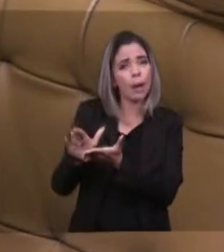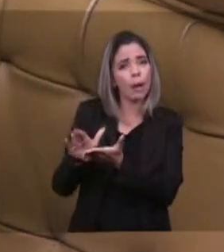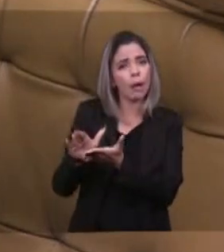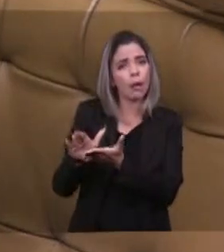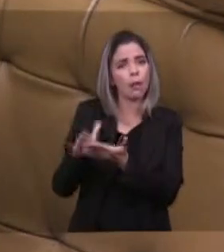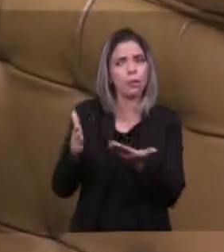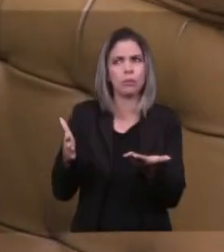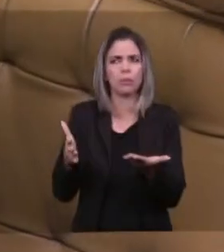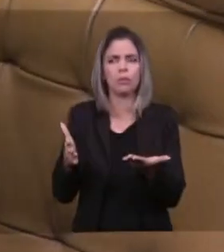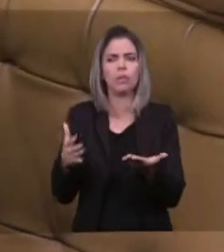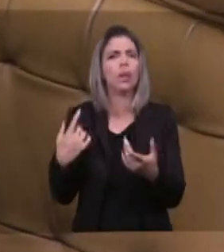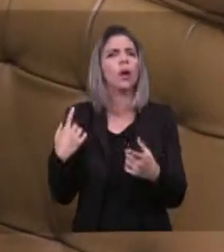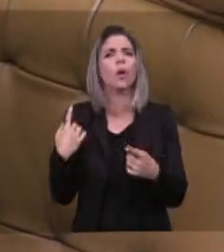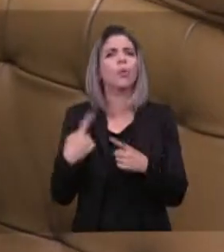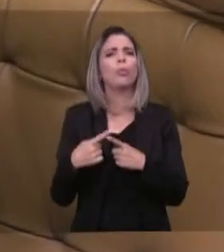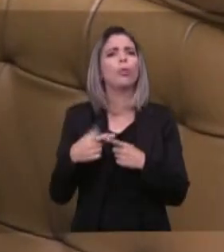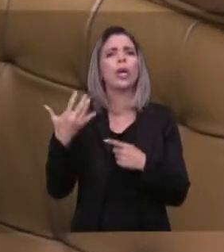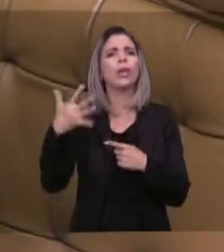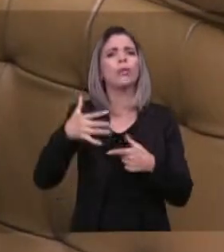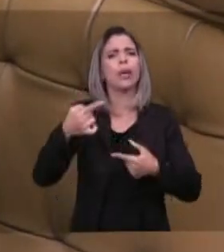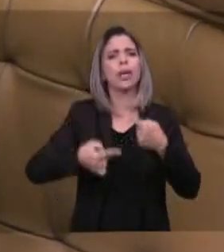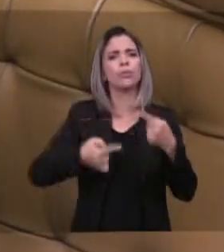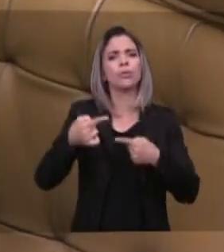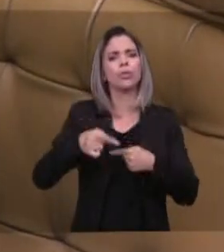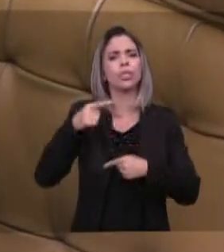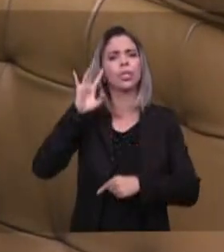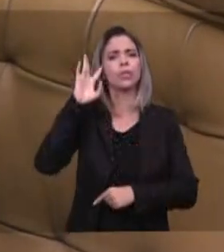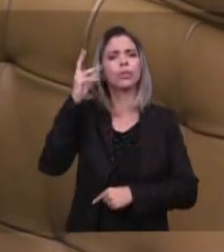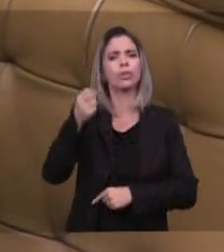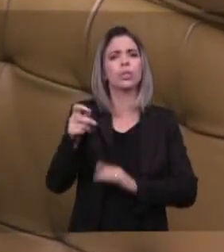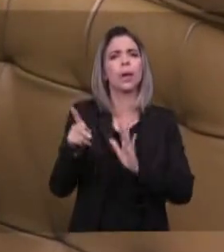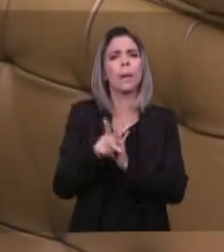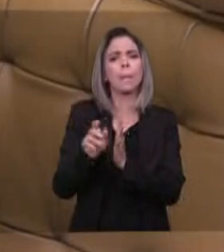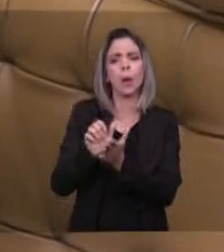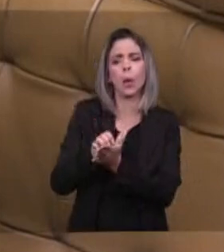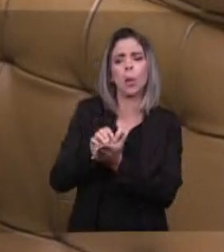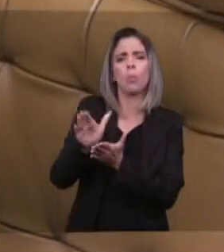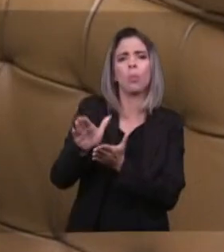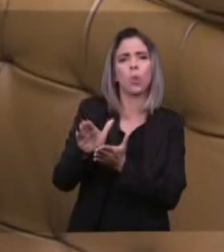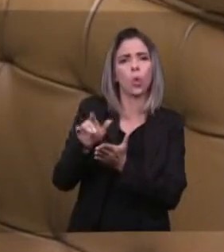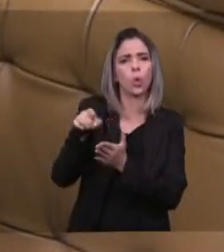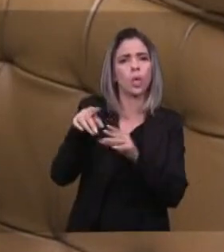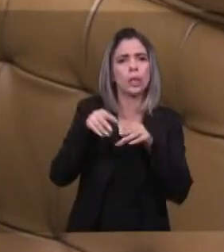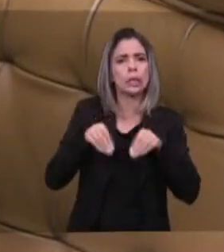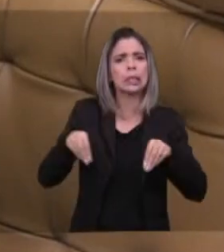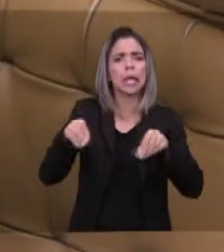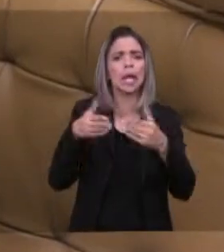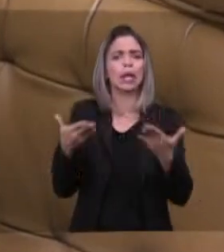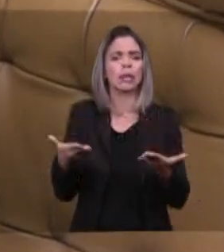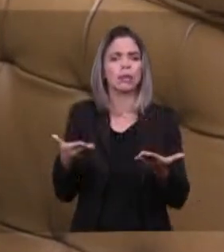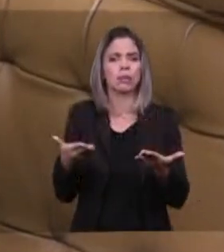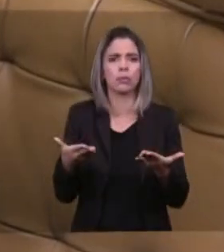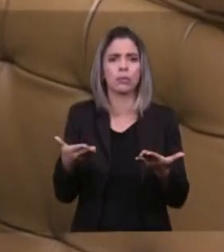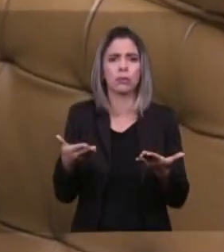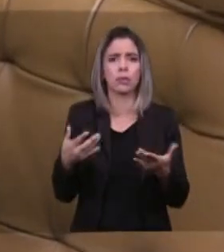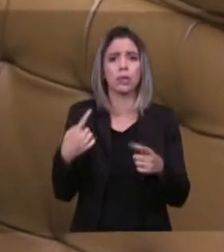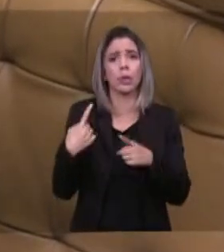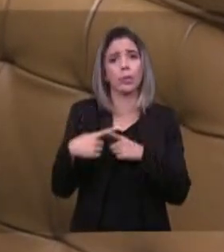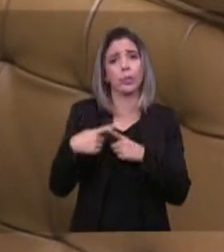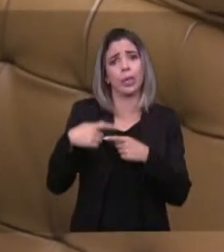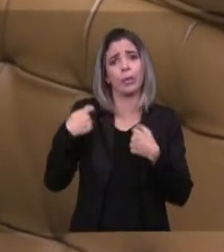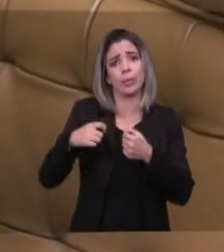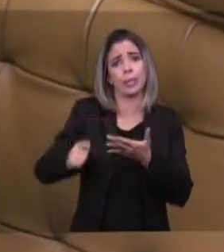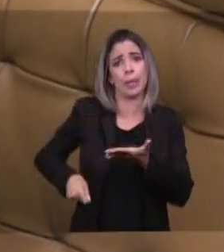Por que não se quer discutir a solução da desapropriação, ou se resiste? Porque se tem que pagar.